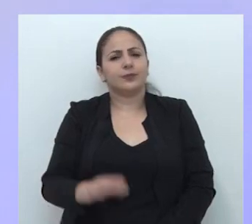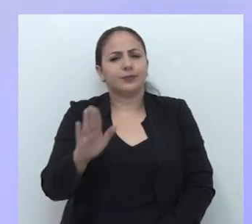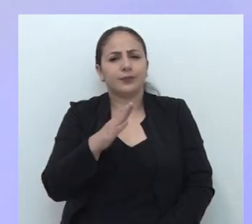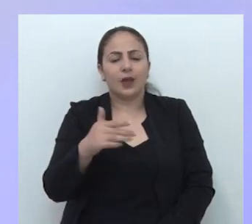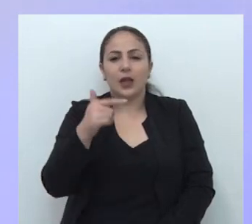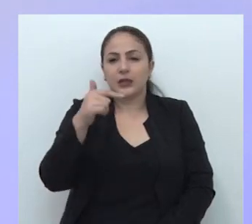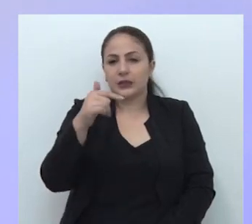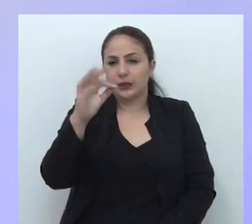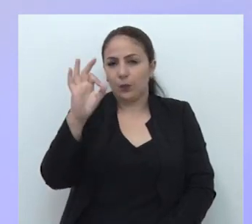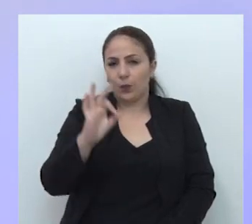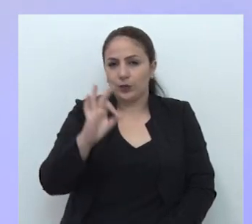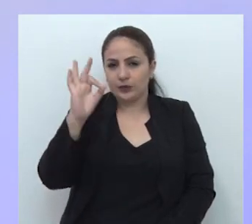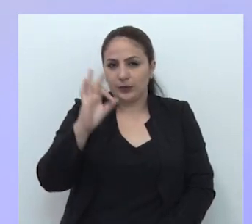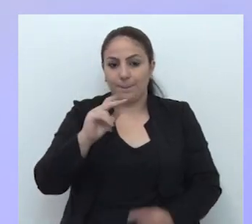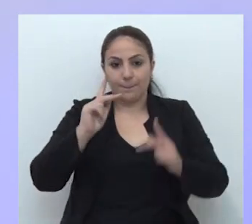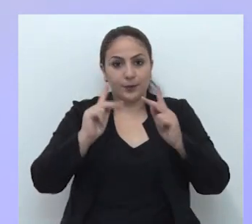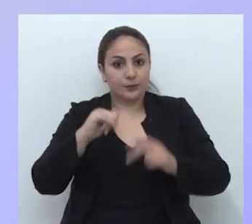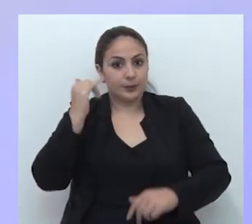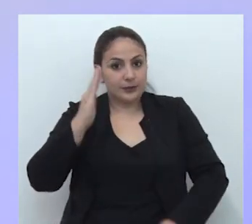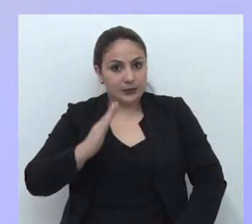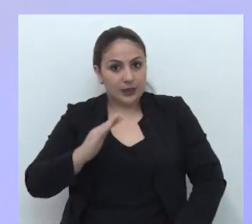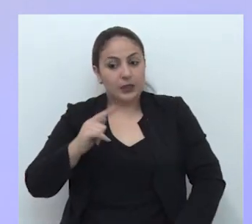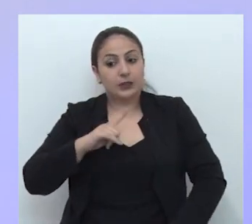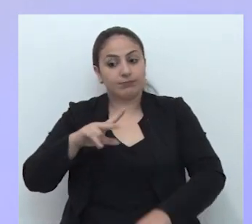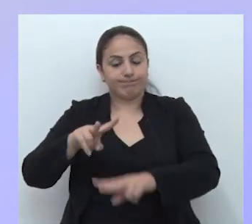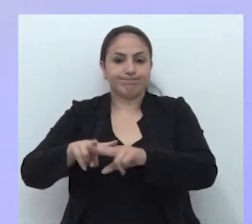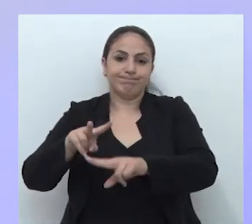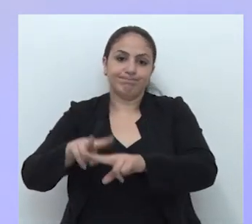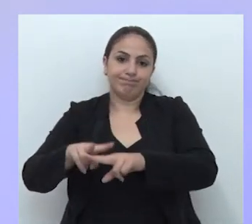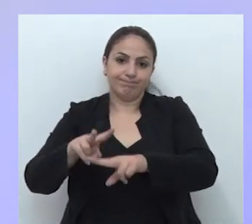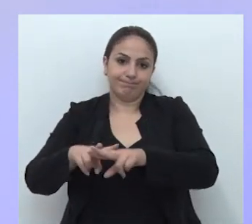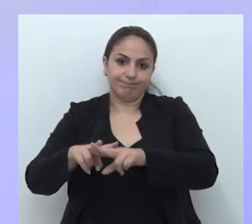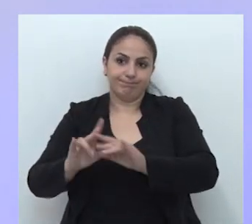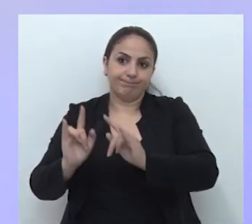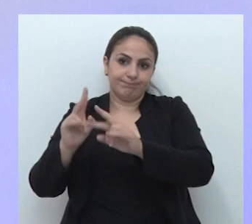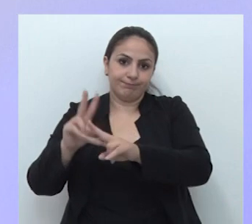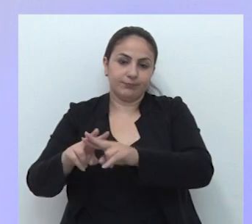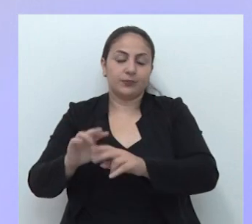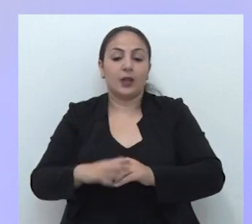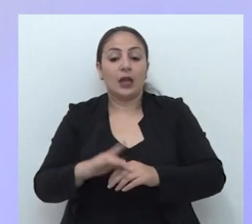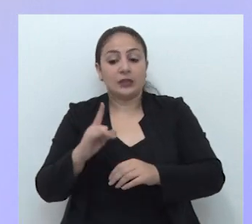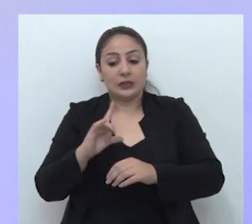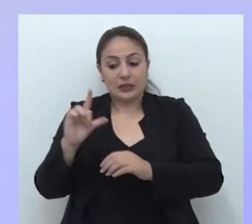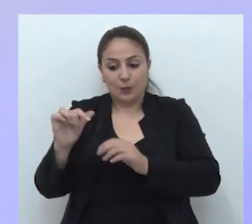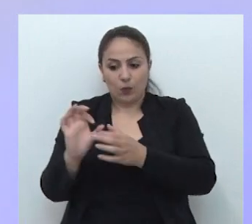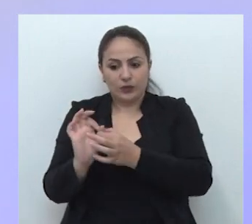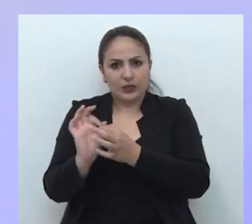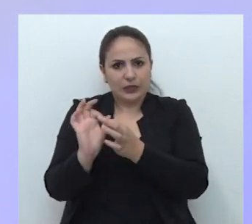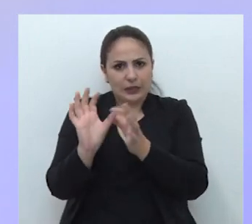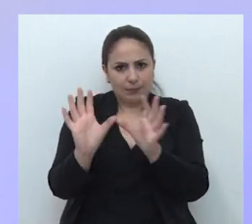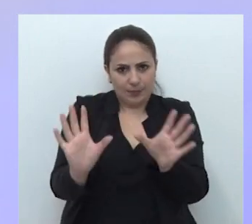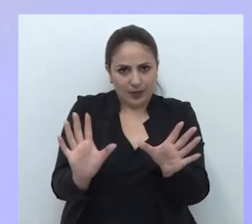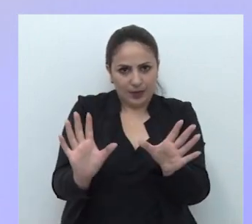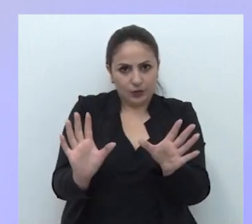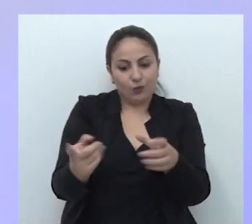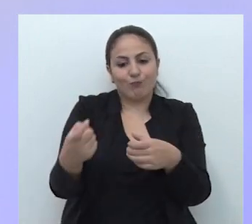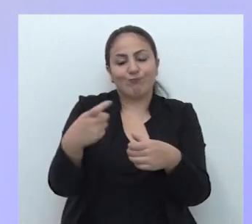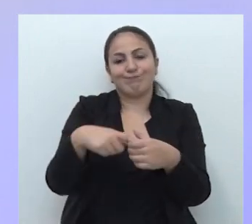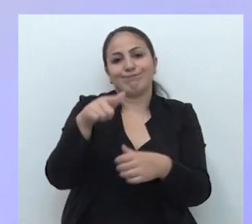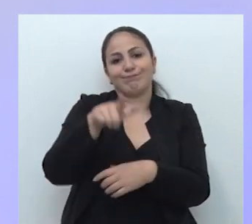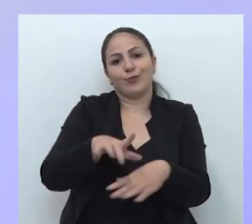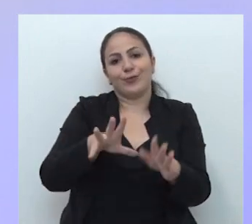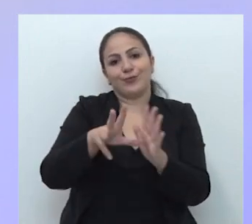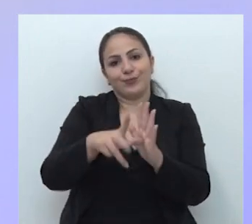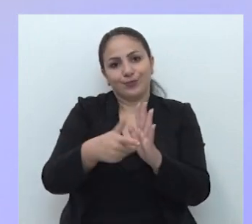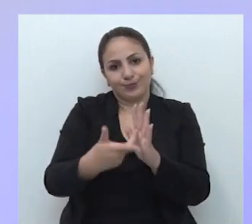Cerca de 70% dos brasileiros que cumprem pena nos presídios, ao terem a liberdade concedida, voltaram a